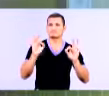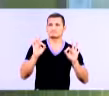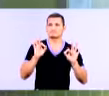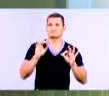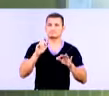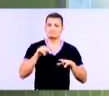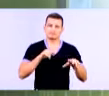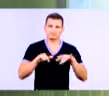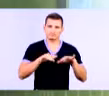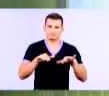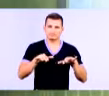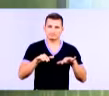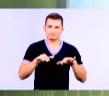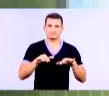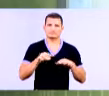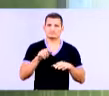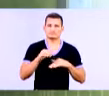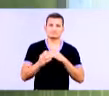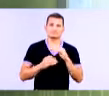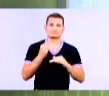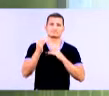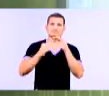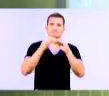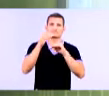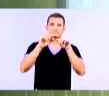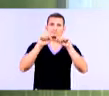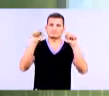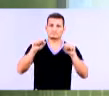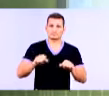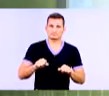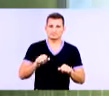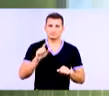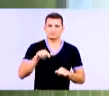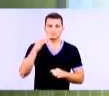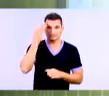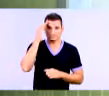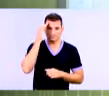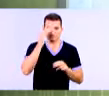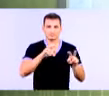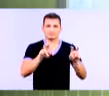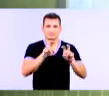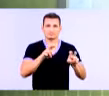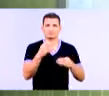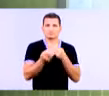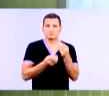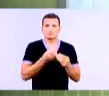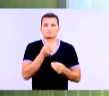de programação, o que é desenvolver sistemas, o que é entender o computador e como é que ele